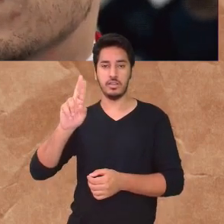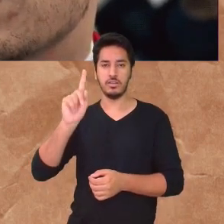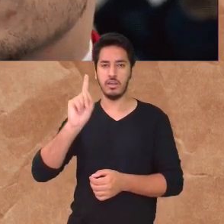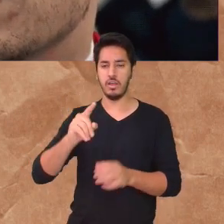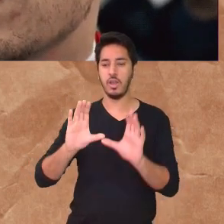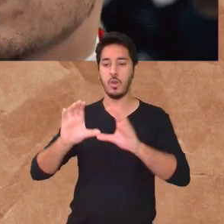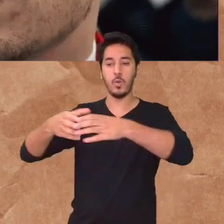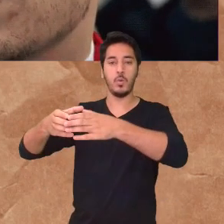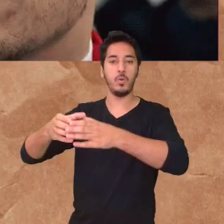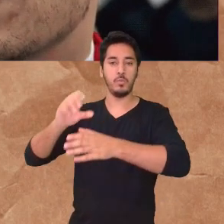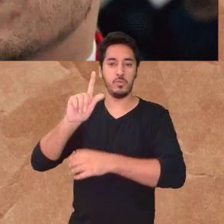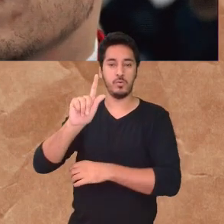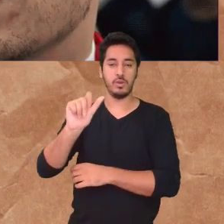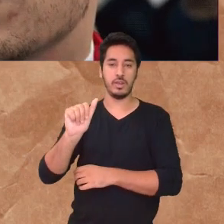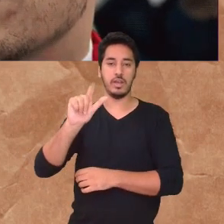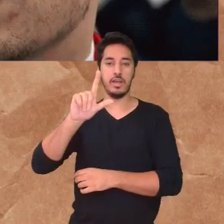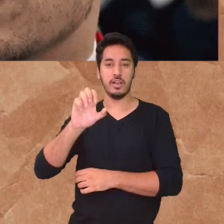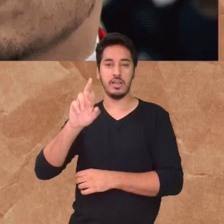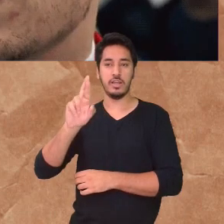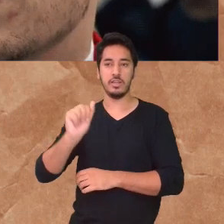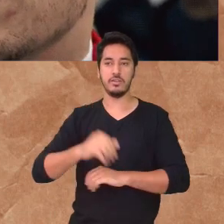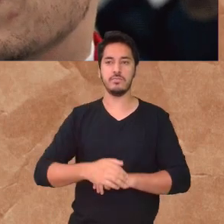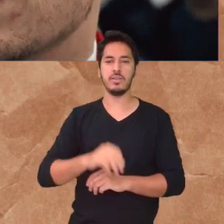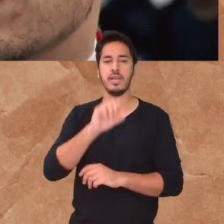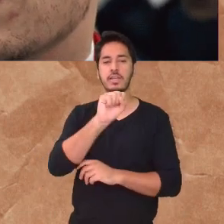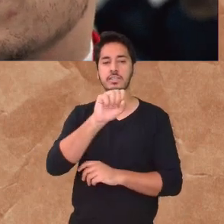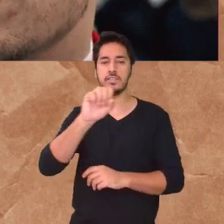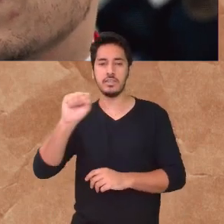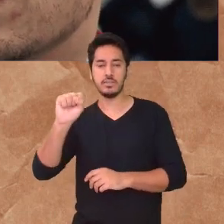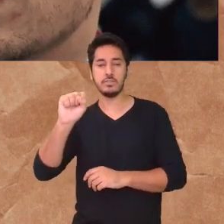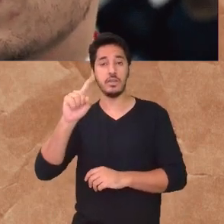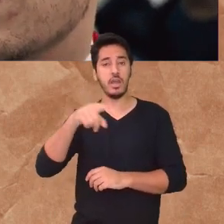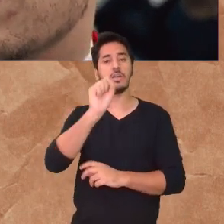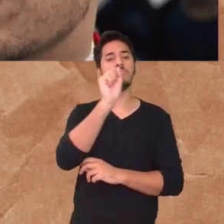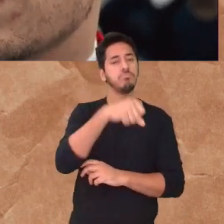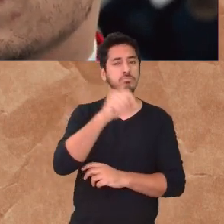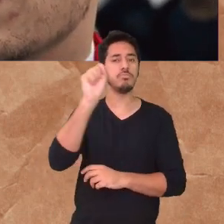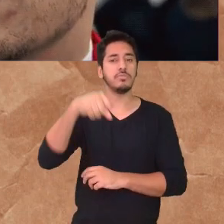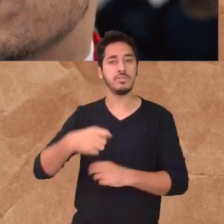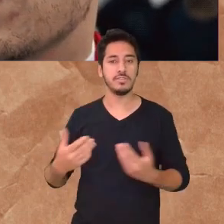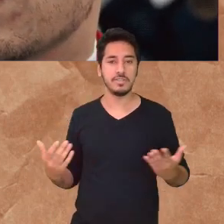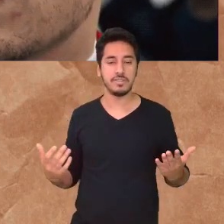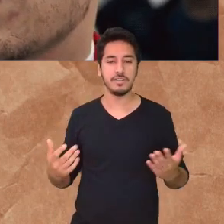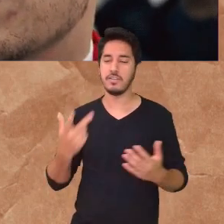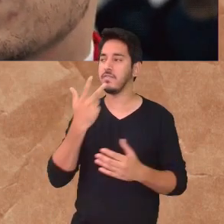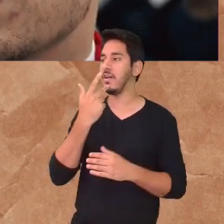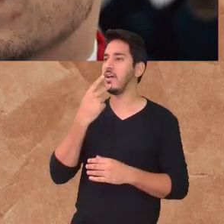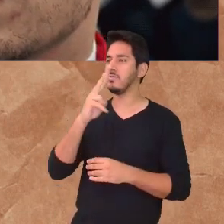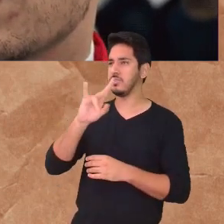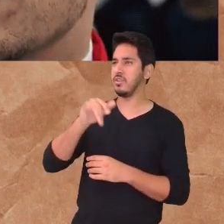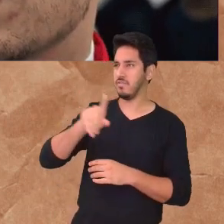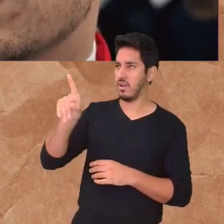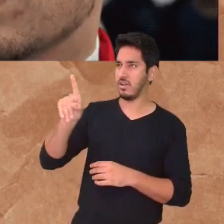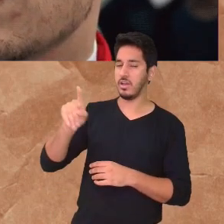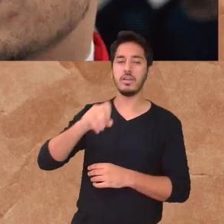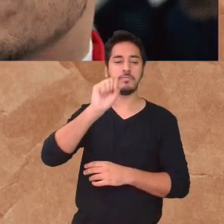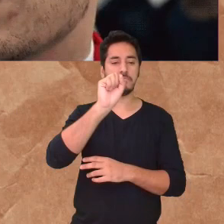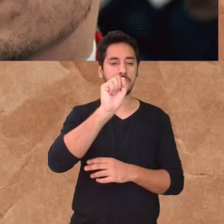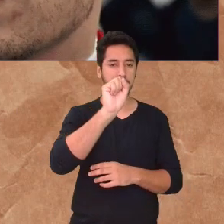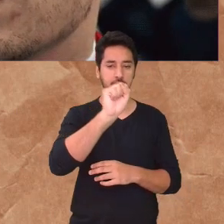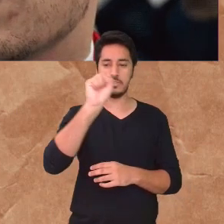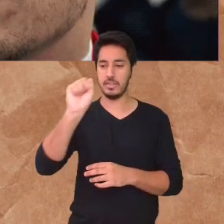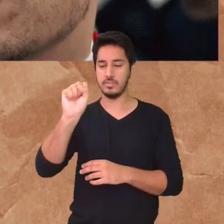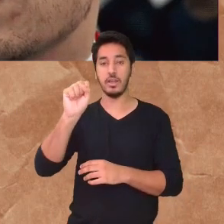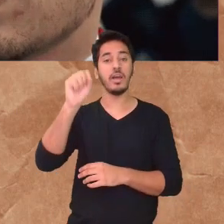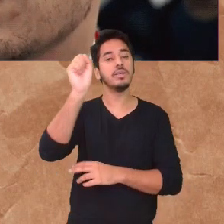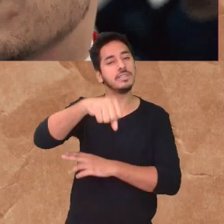galera. Galera, exatamente. Agora SS eu não sei não. SS é sim, sim. Quando a gente diz assim, Tiago, você vai para a escola? Sim, sim. A gente quer